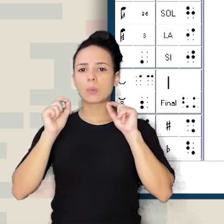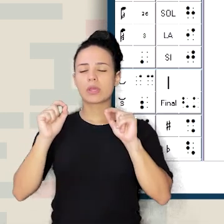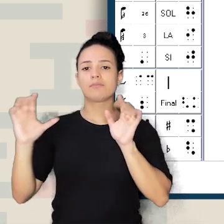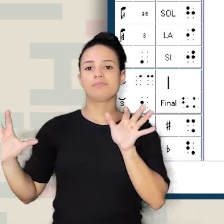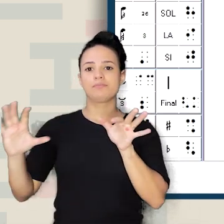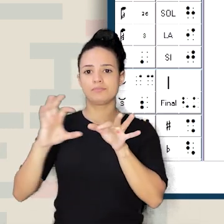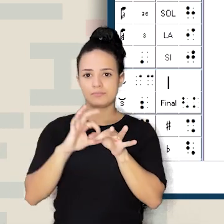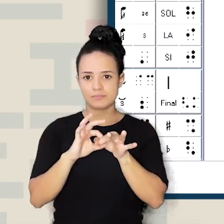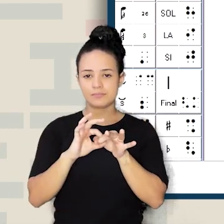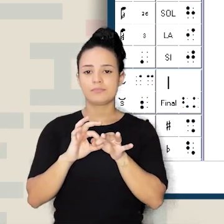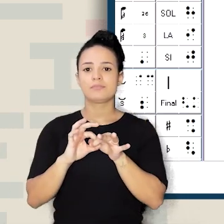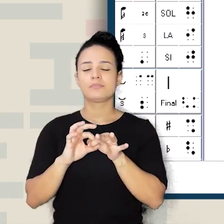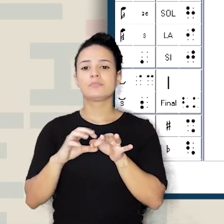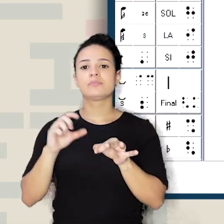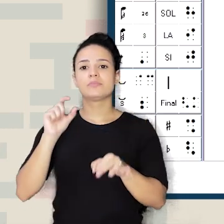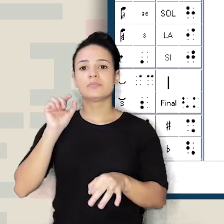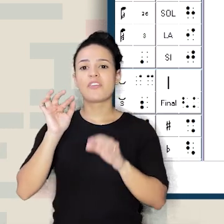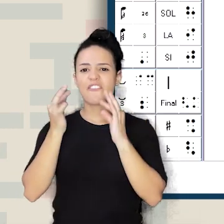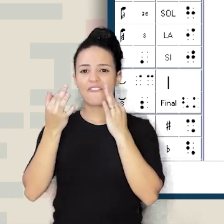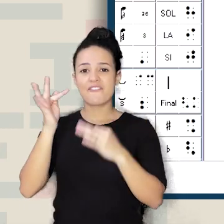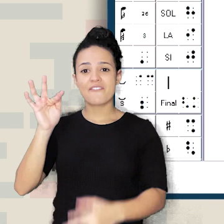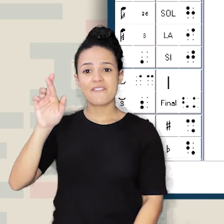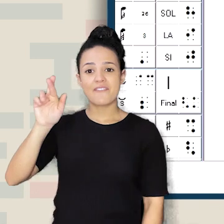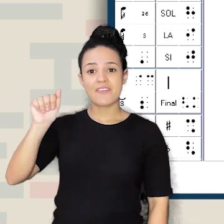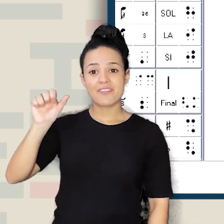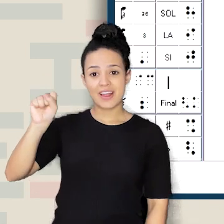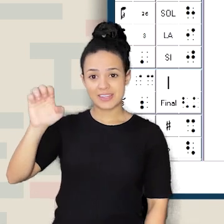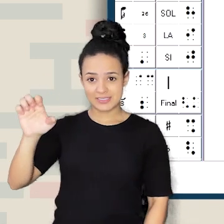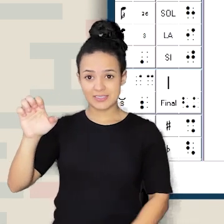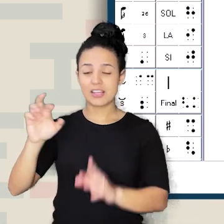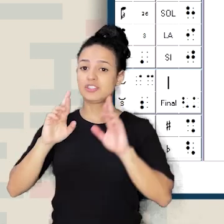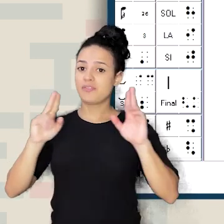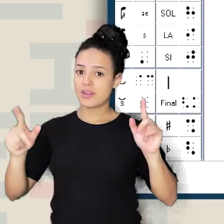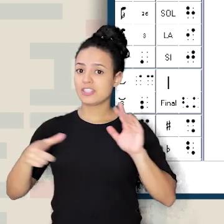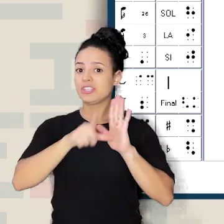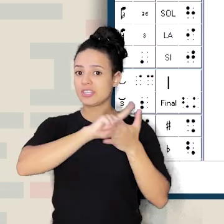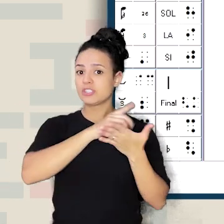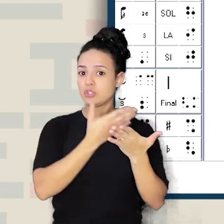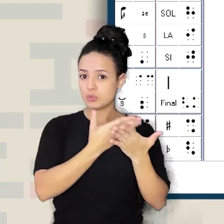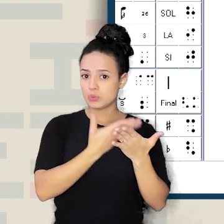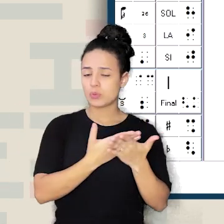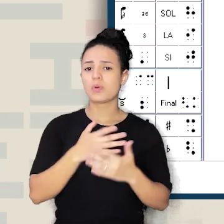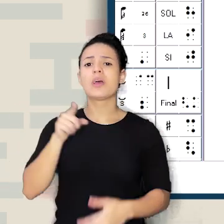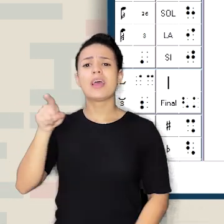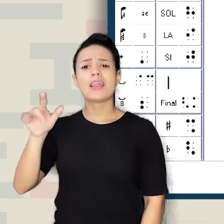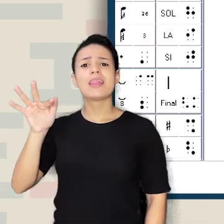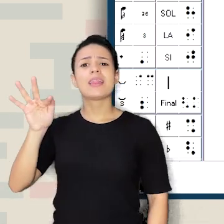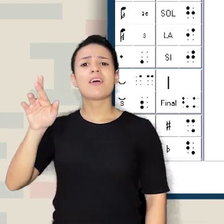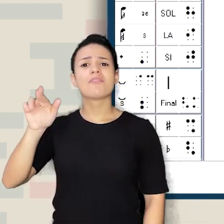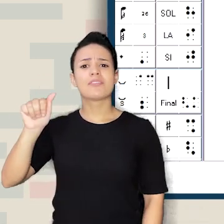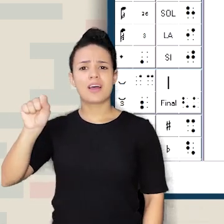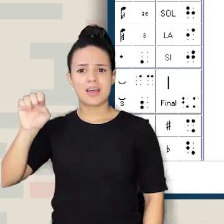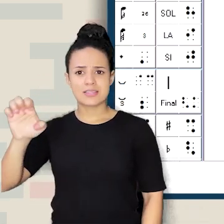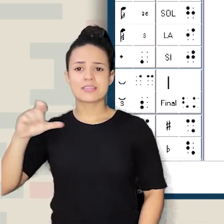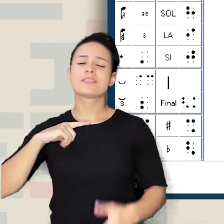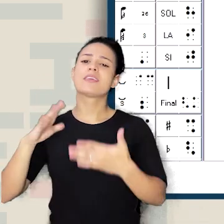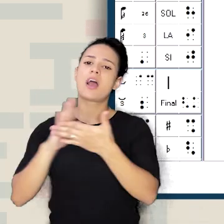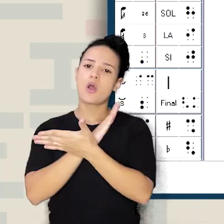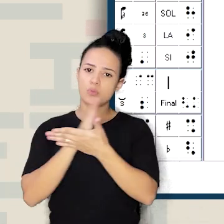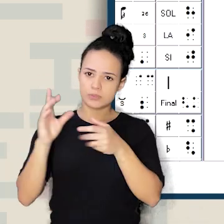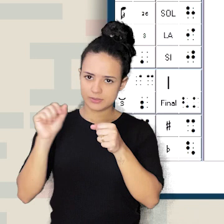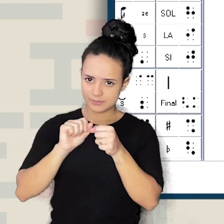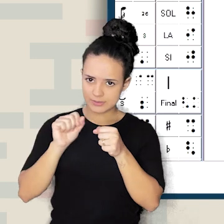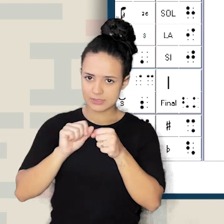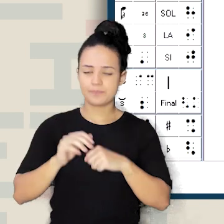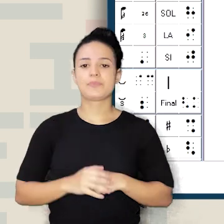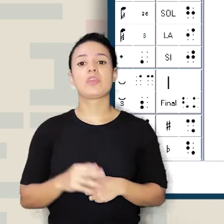Quarta oitava. Tá. A gente tem aqui ligaduras de frase, que são diferentes do que a gente conheceu e estudou, tá? A